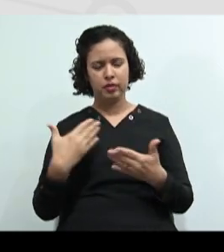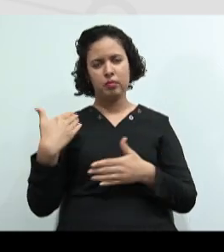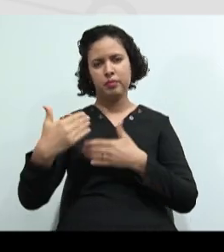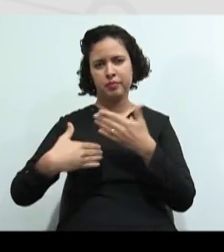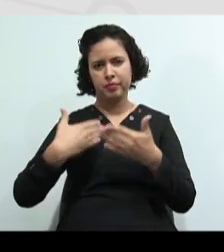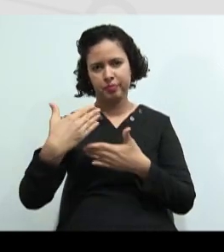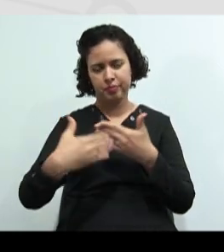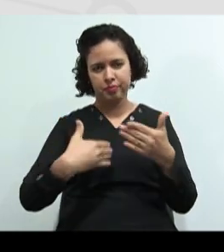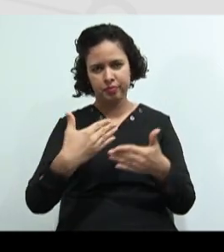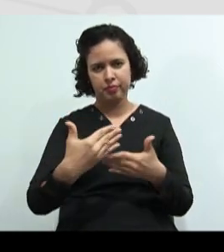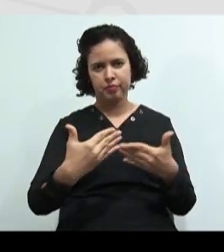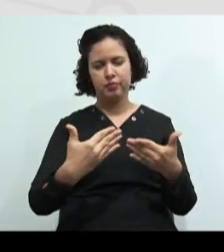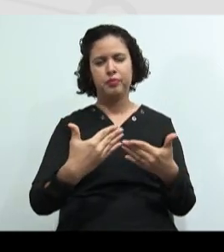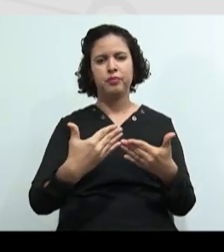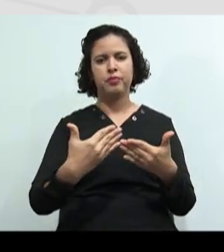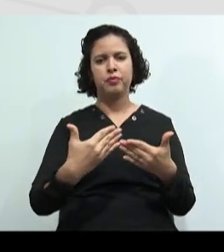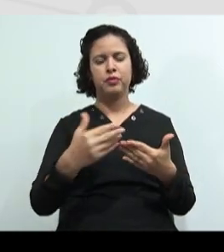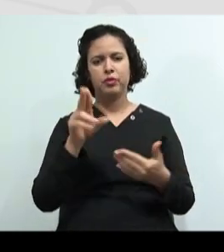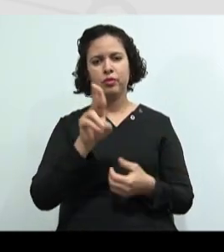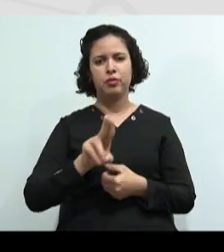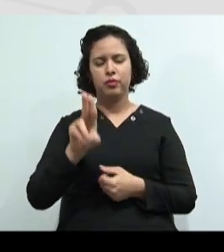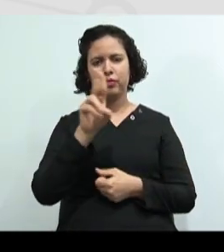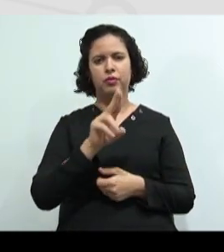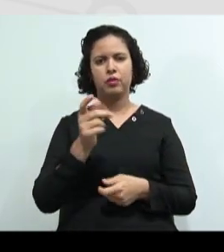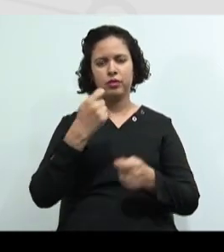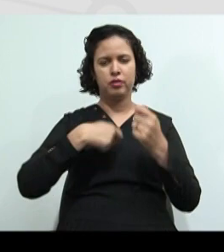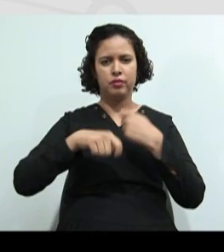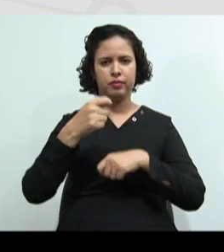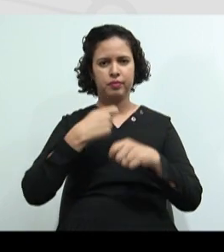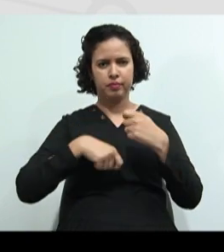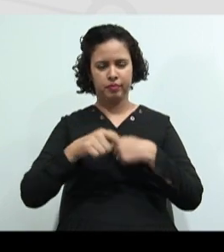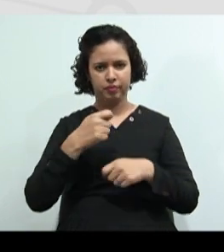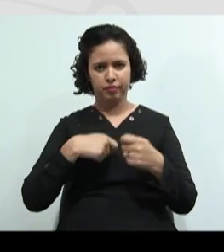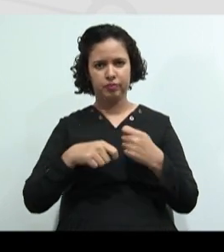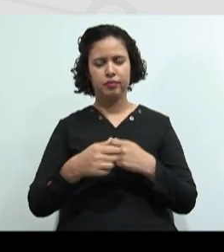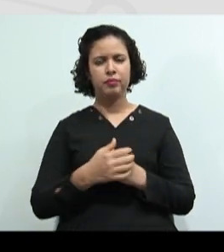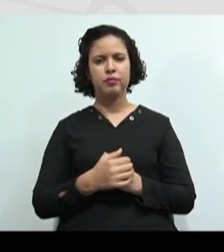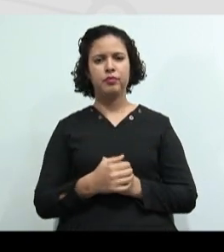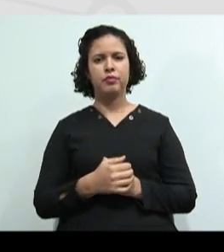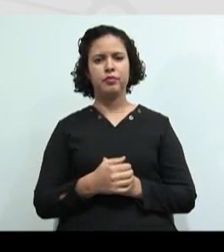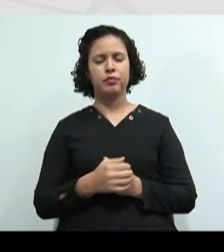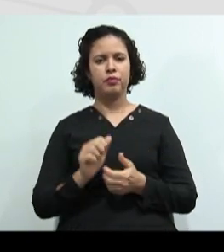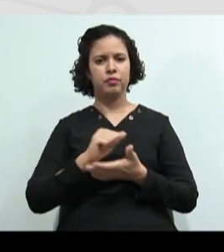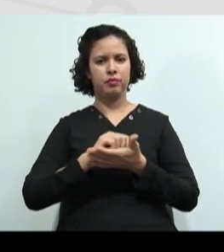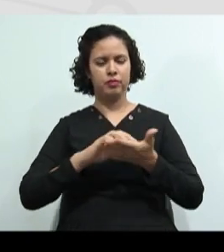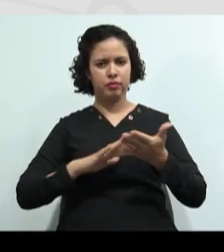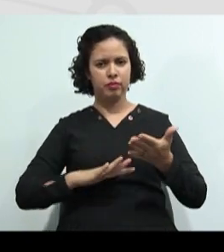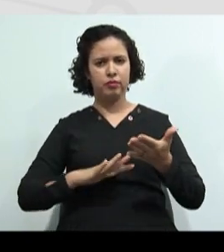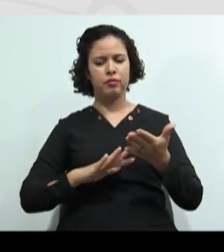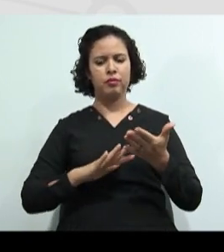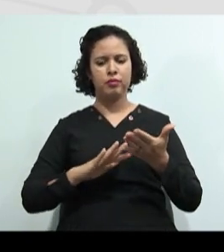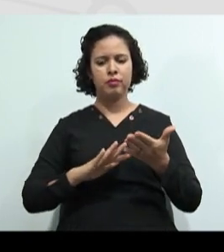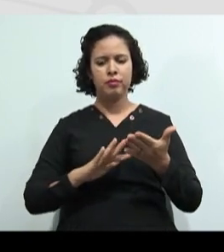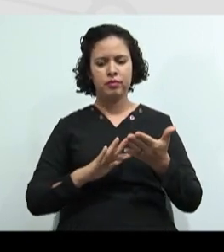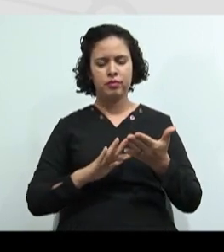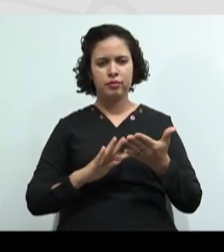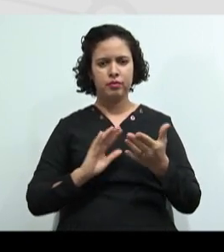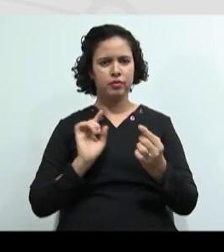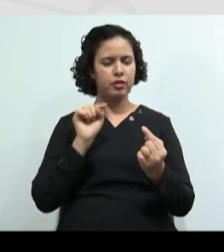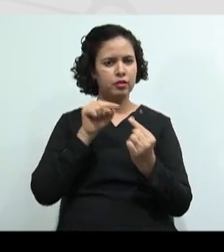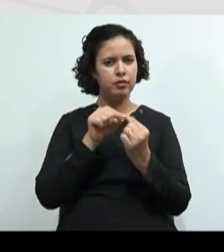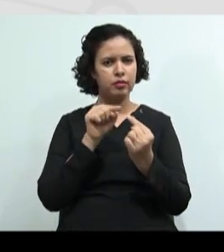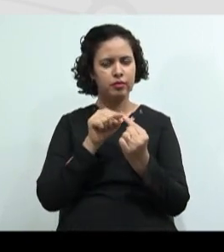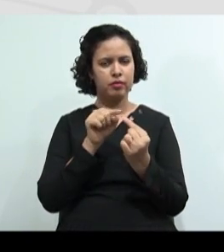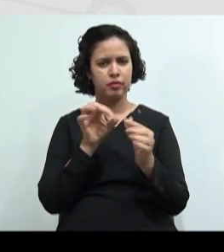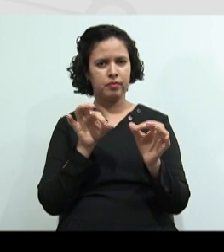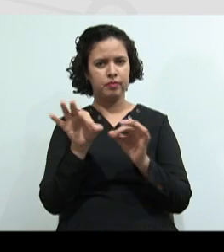processo através do qual os administradores asseguram que as atividades efetivas estarão de acordo com